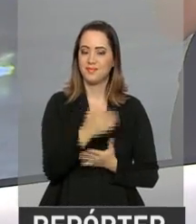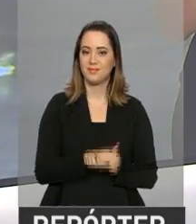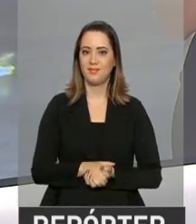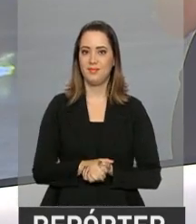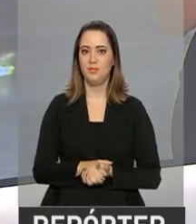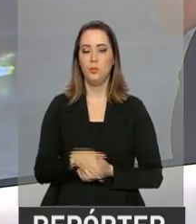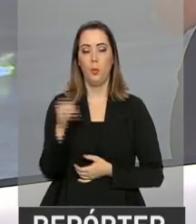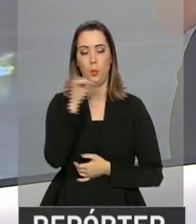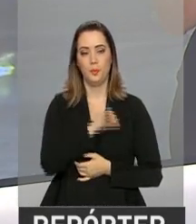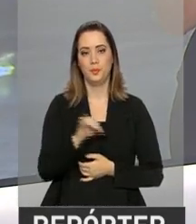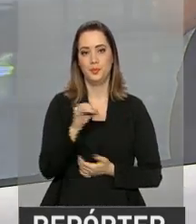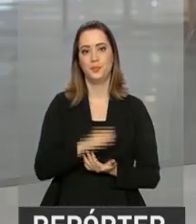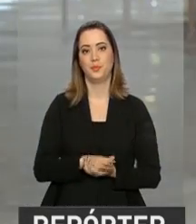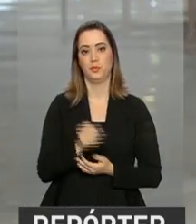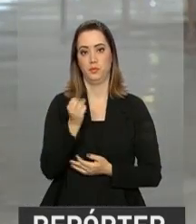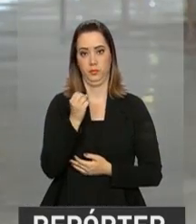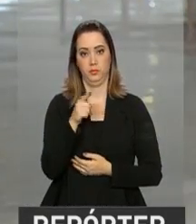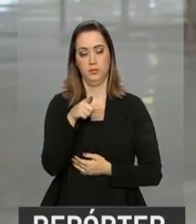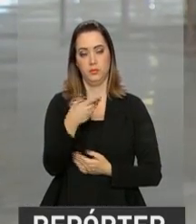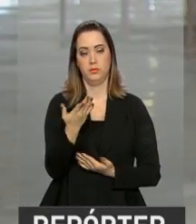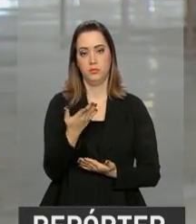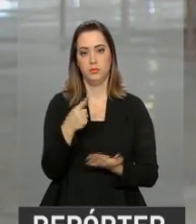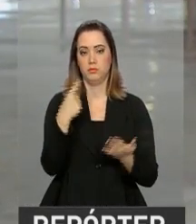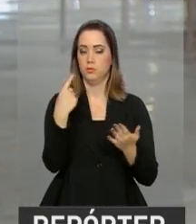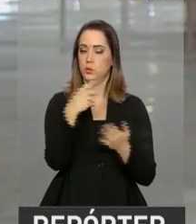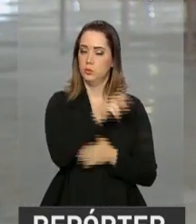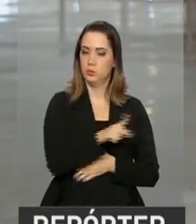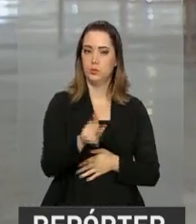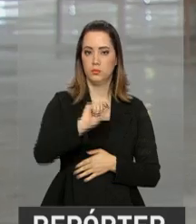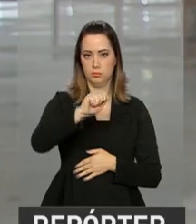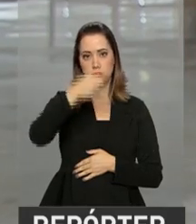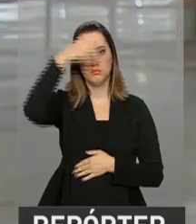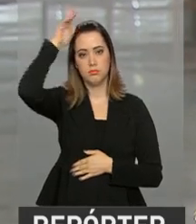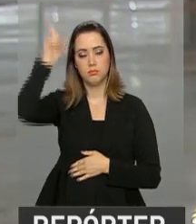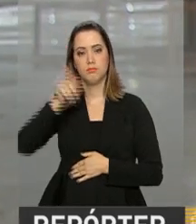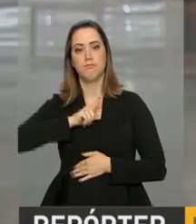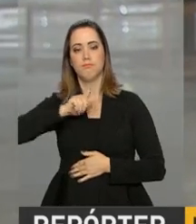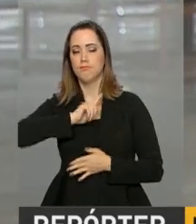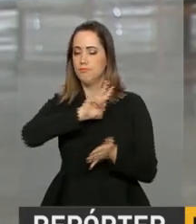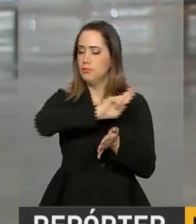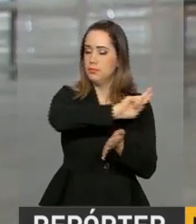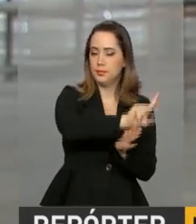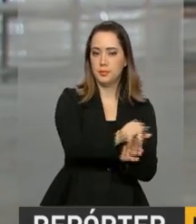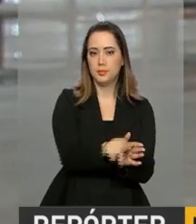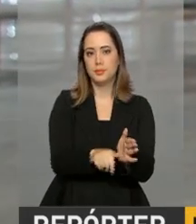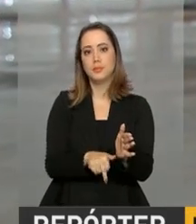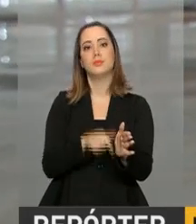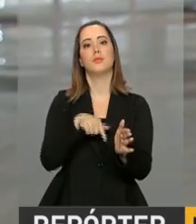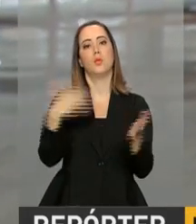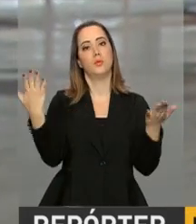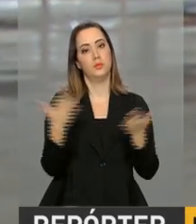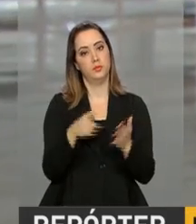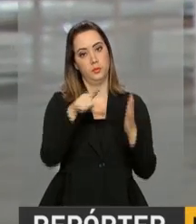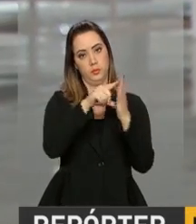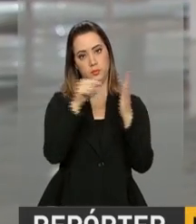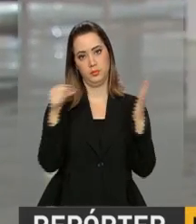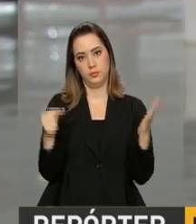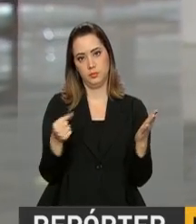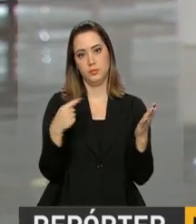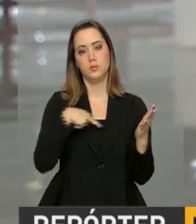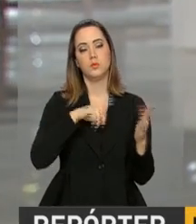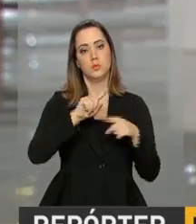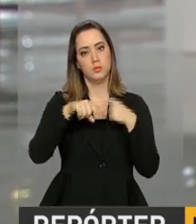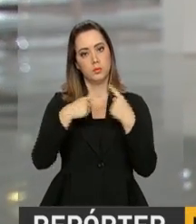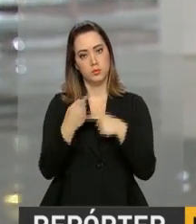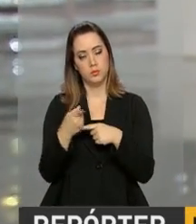Paola Oi como você disse o presidente em exercício tem uma série de compromissos aqui no Palácio do Planalto daqui a